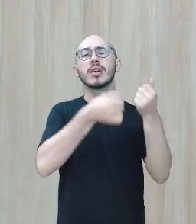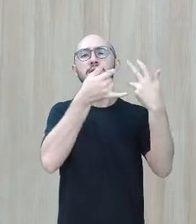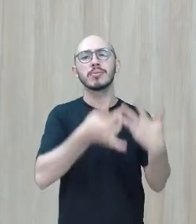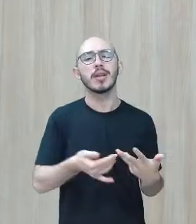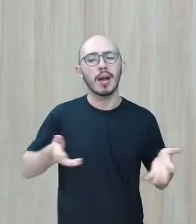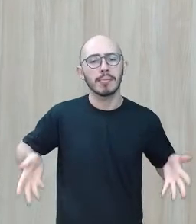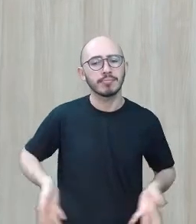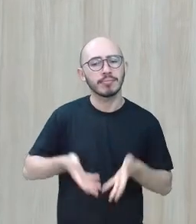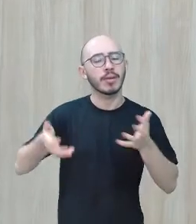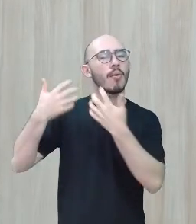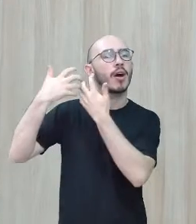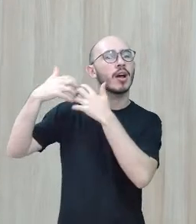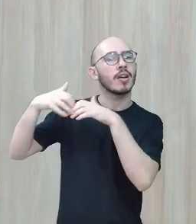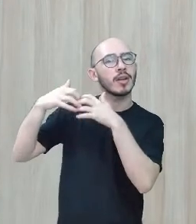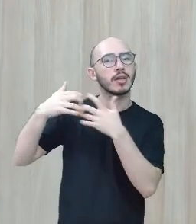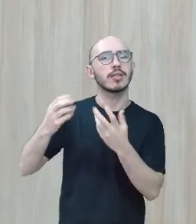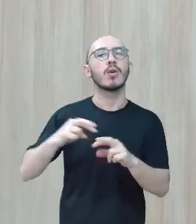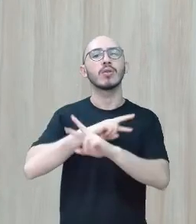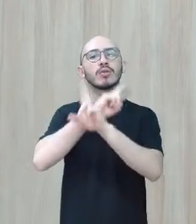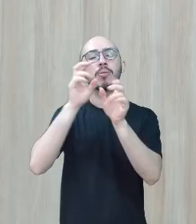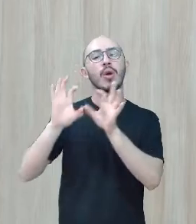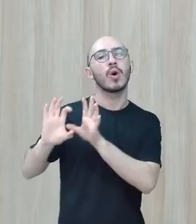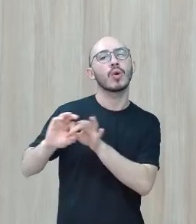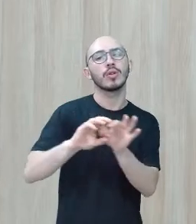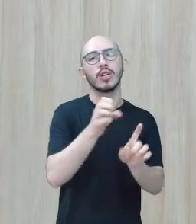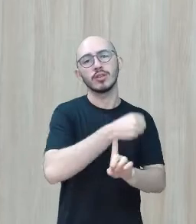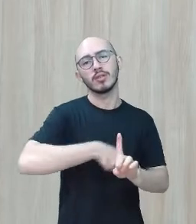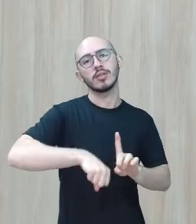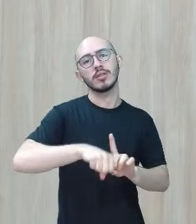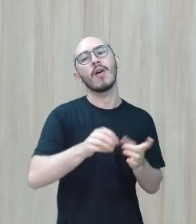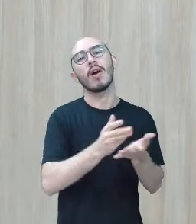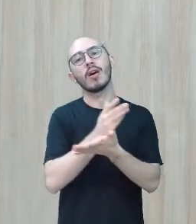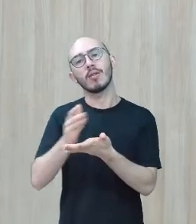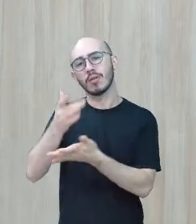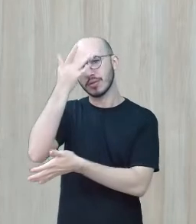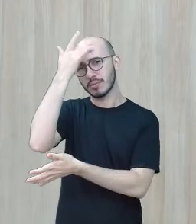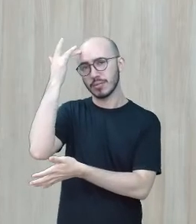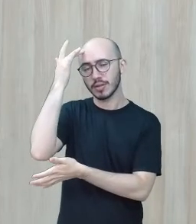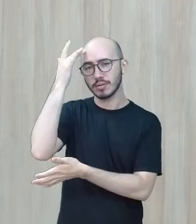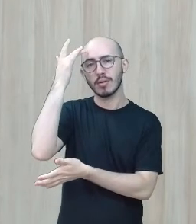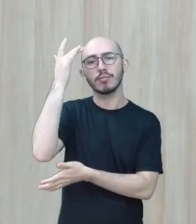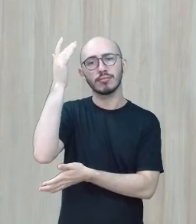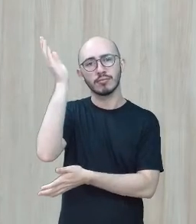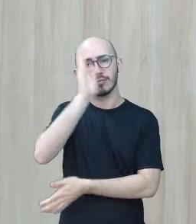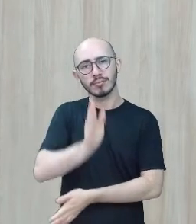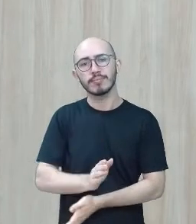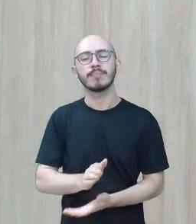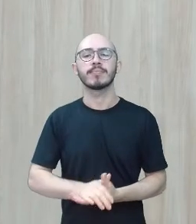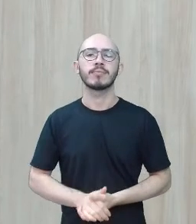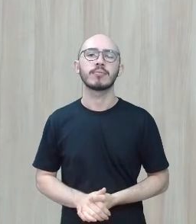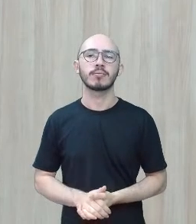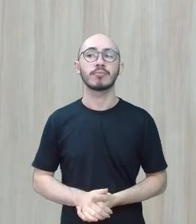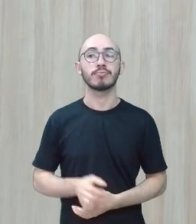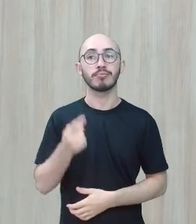precisa sobre a situação social, né, de algumas pessoas brasileiras, de alguns brasileiros e de algumas brasileiras. E ela consegue fazer